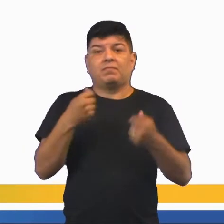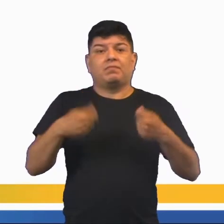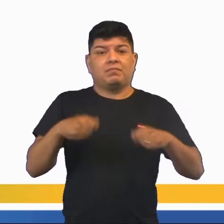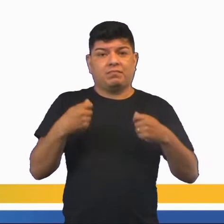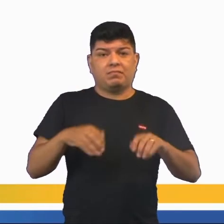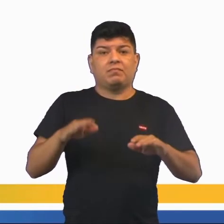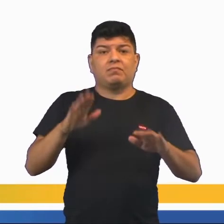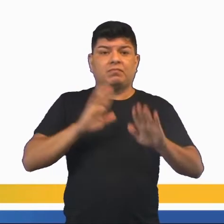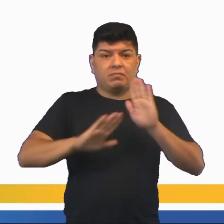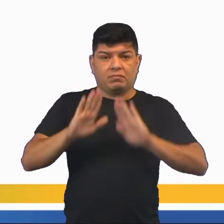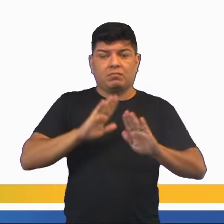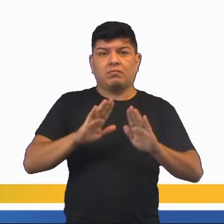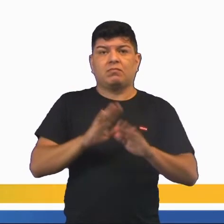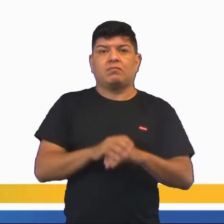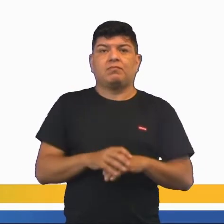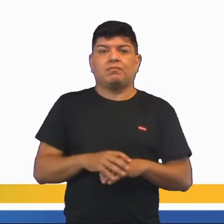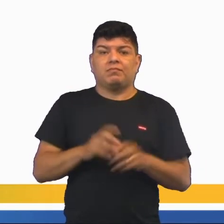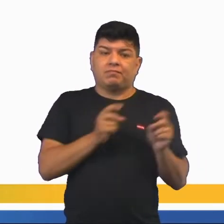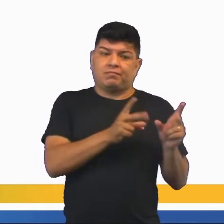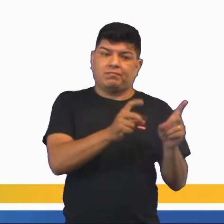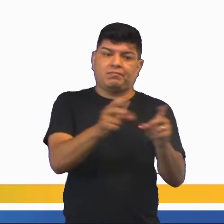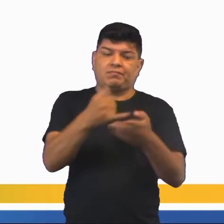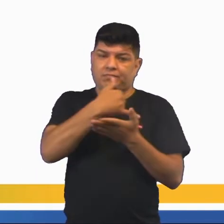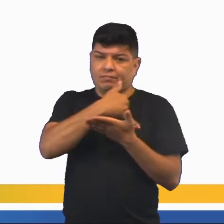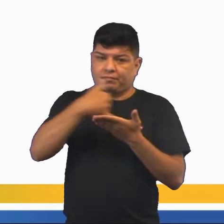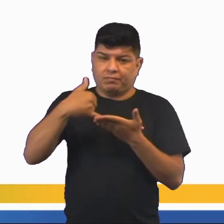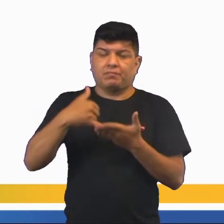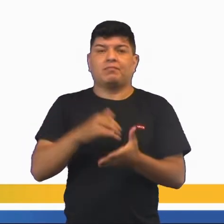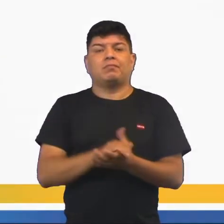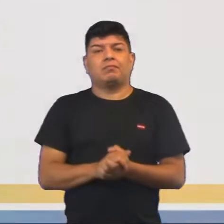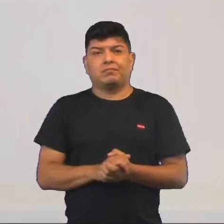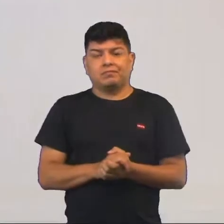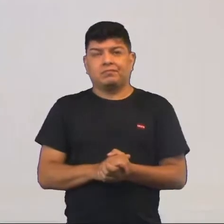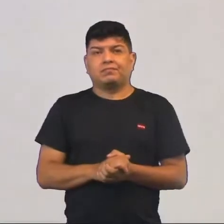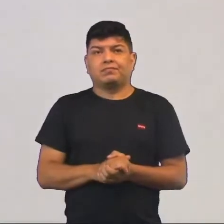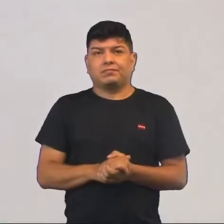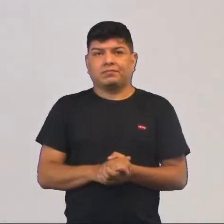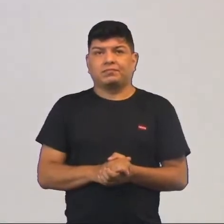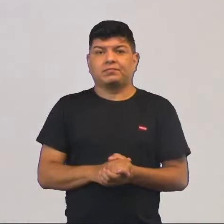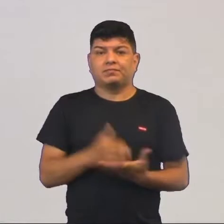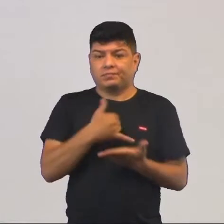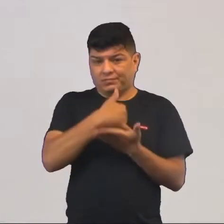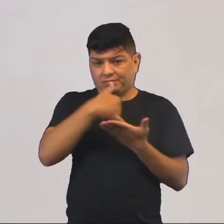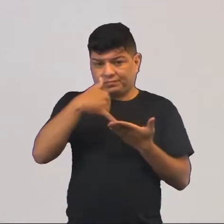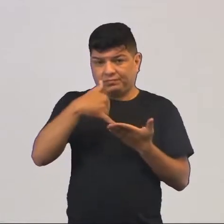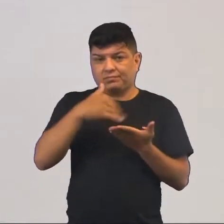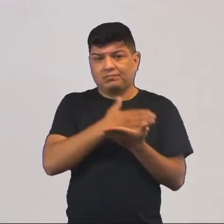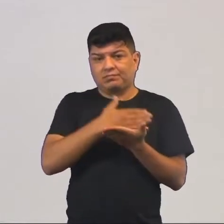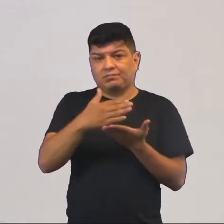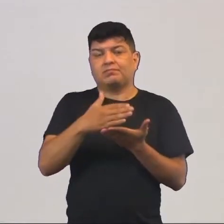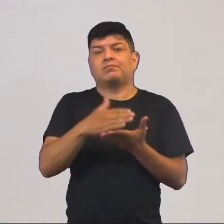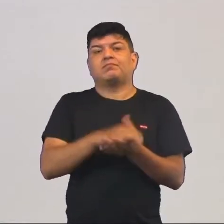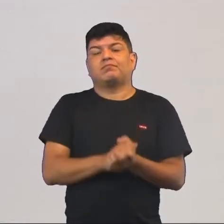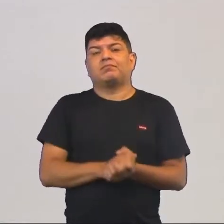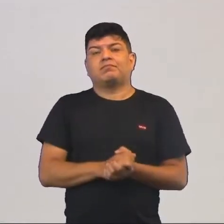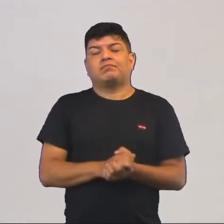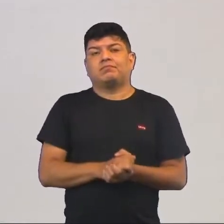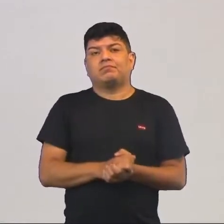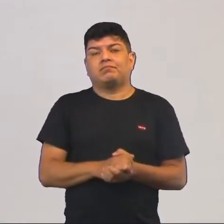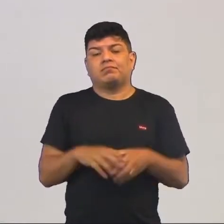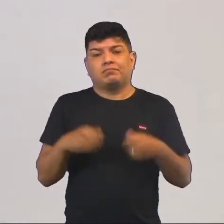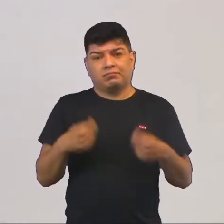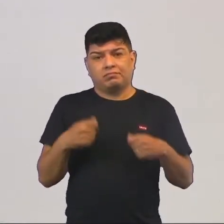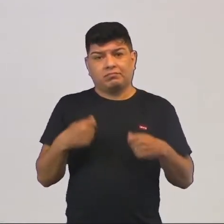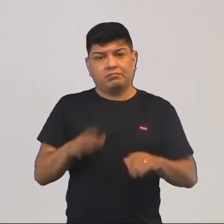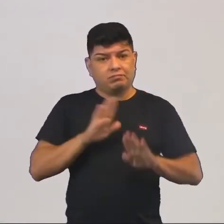carece de mediação. E o narcotráfico, não é? A questão das drogas, do ilícito, não é?